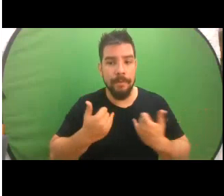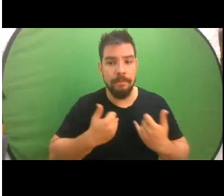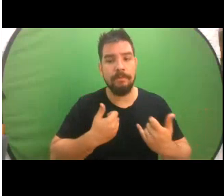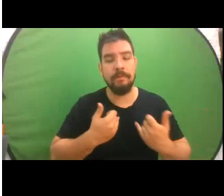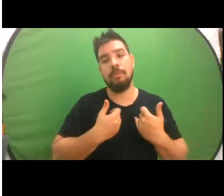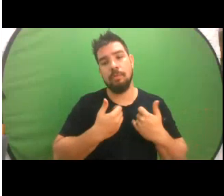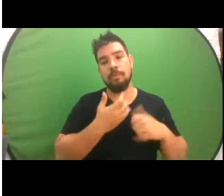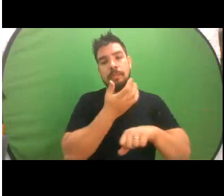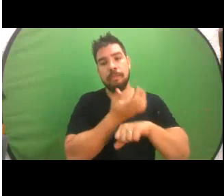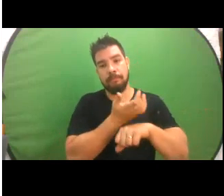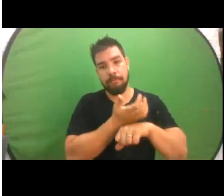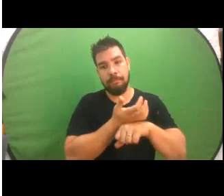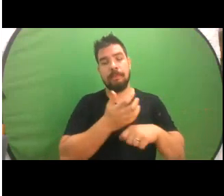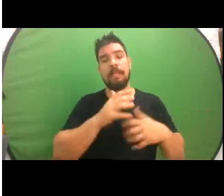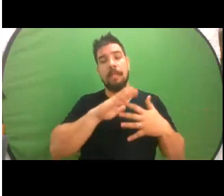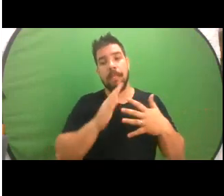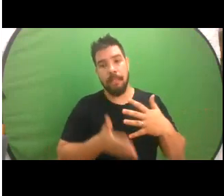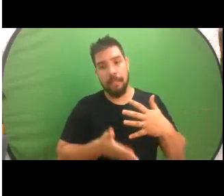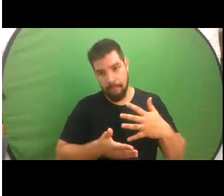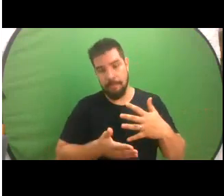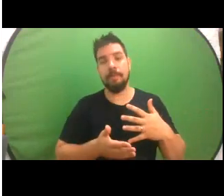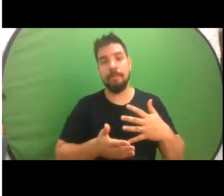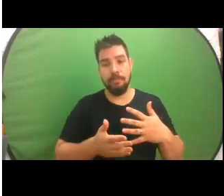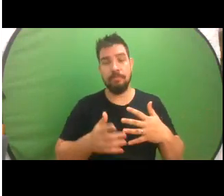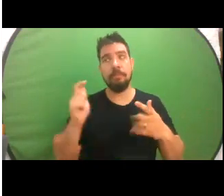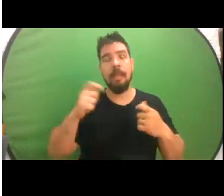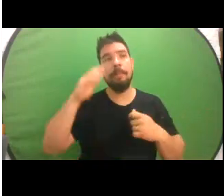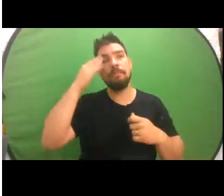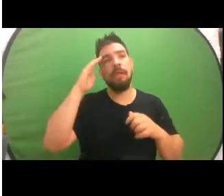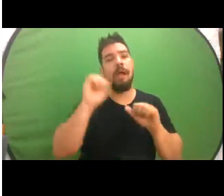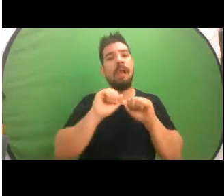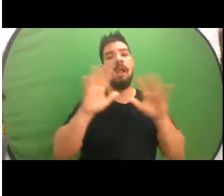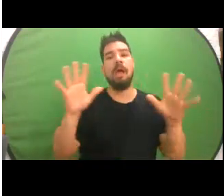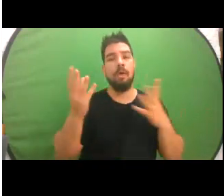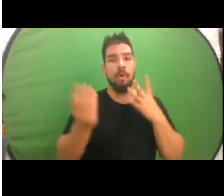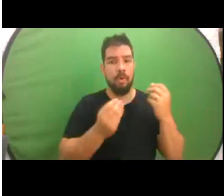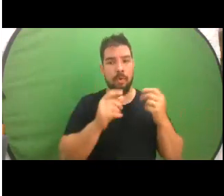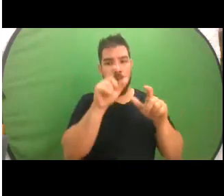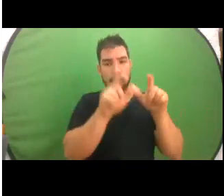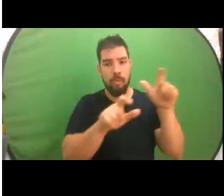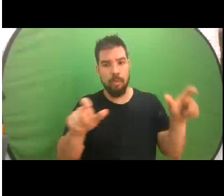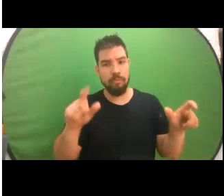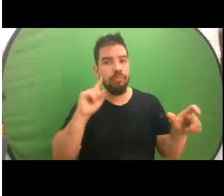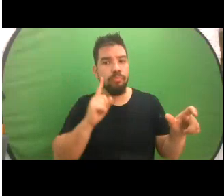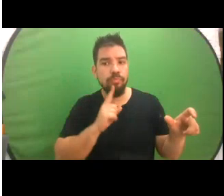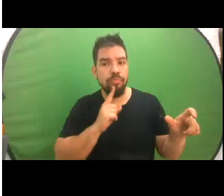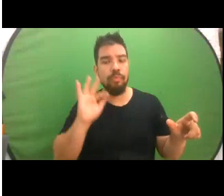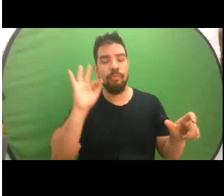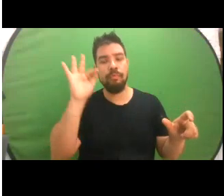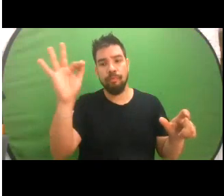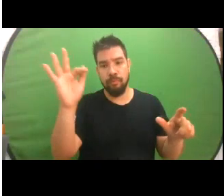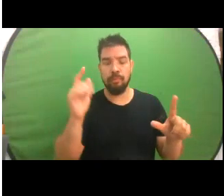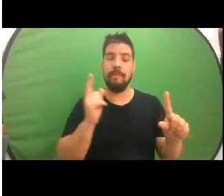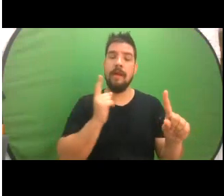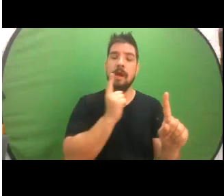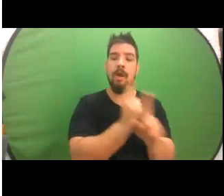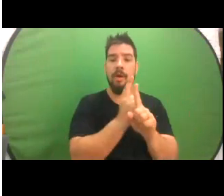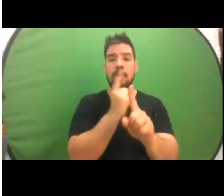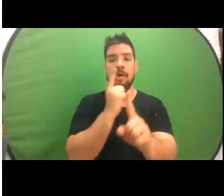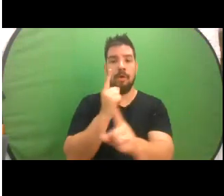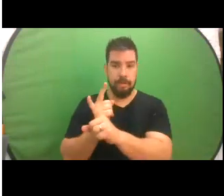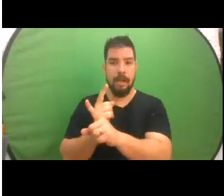tempo de língua de sinais para entender melhor o sujeito surdo que ele vai encontrar lá na escola quando ele for